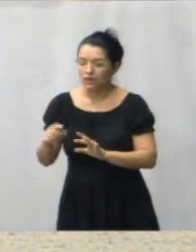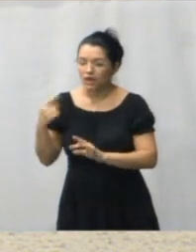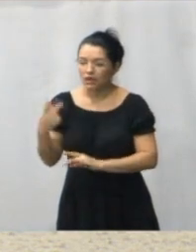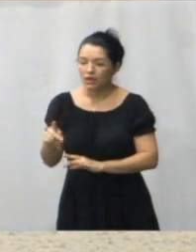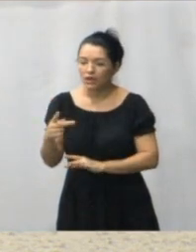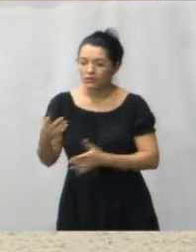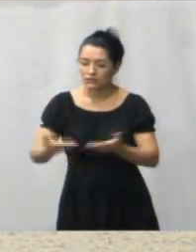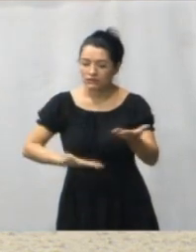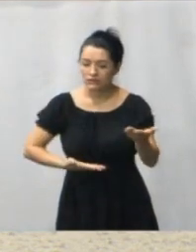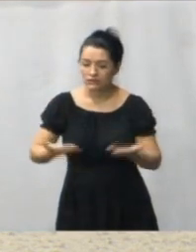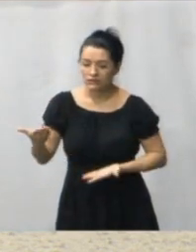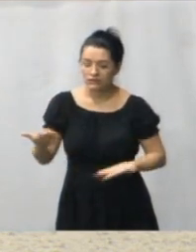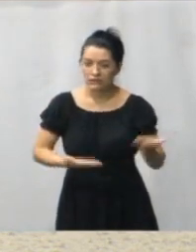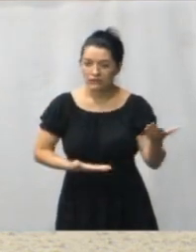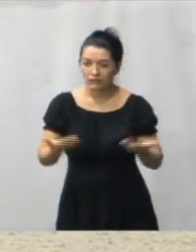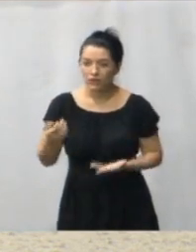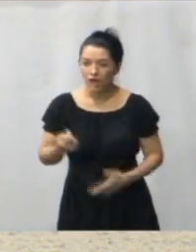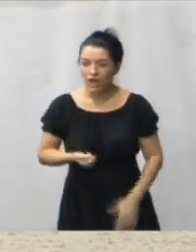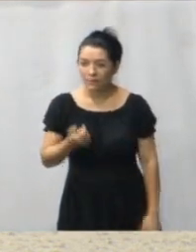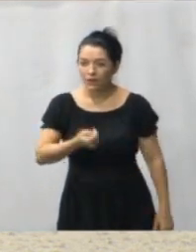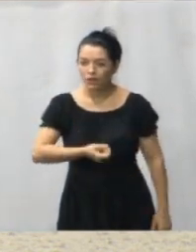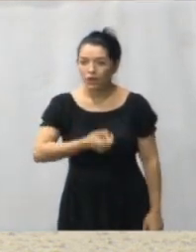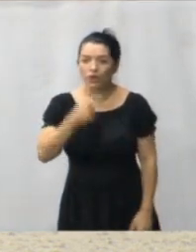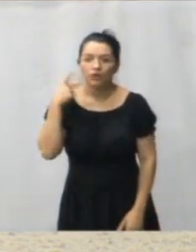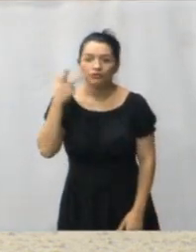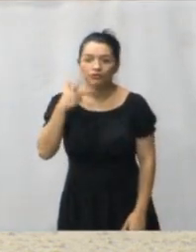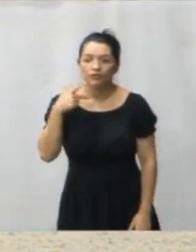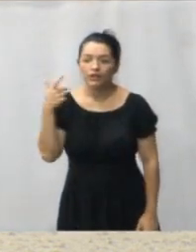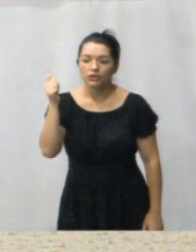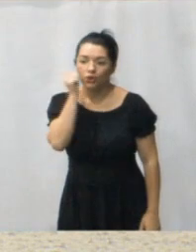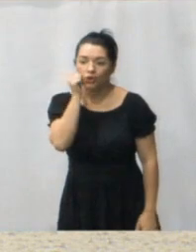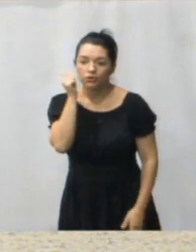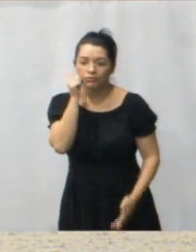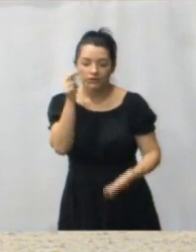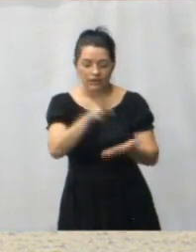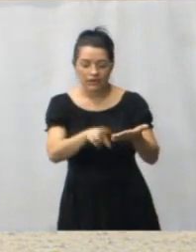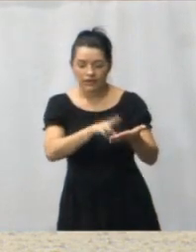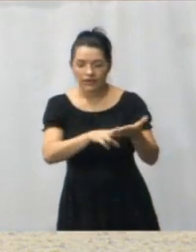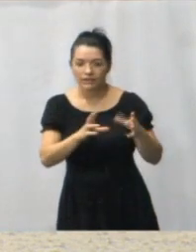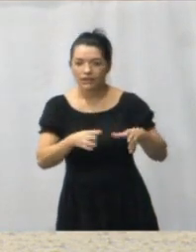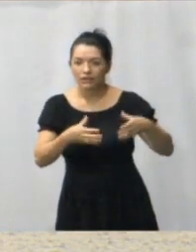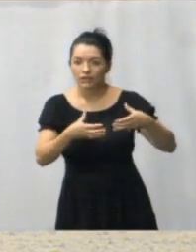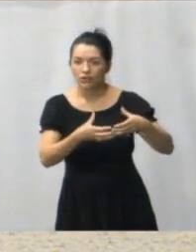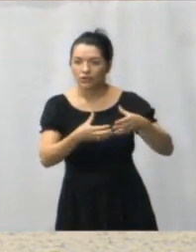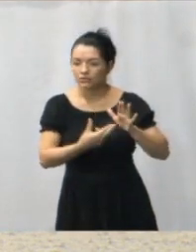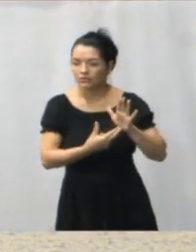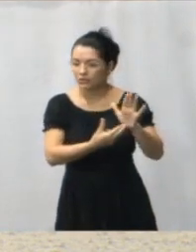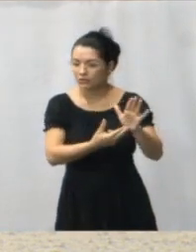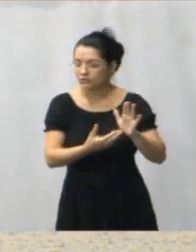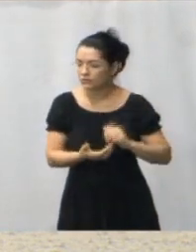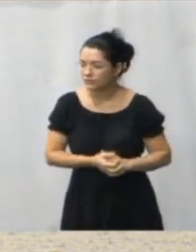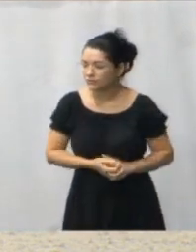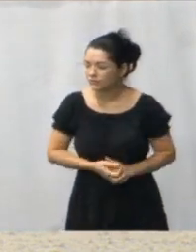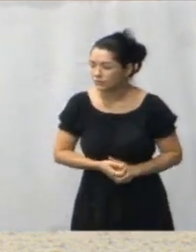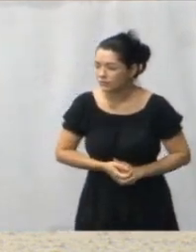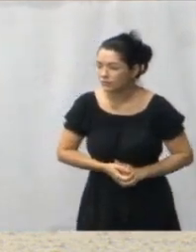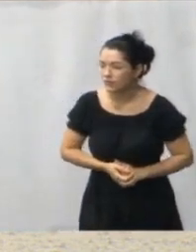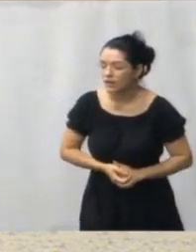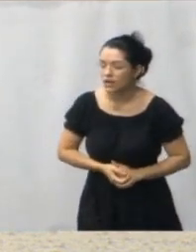Luiz Paulo Amorim, para relatar na condição de decano. Senhor presidente, eu mais uma